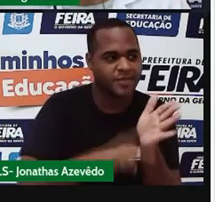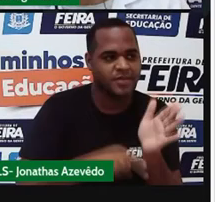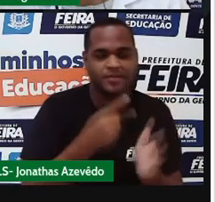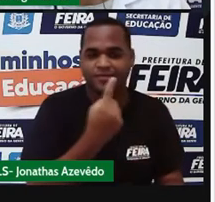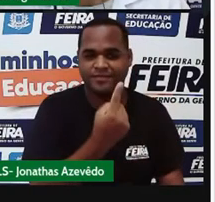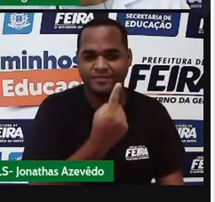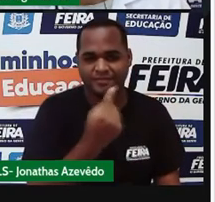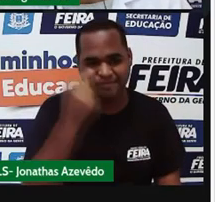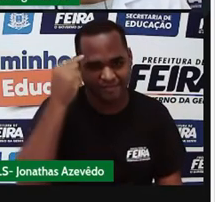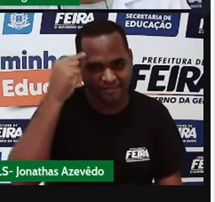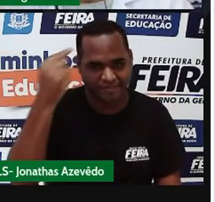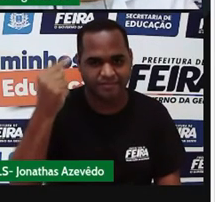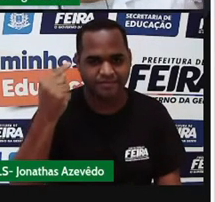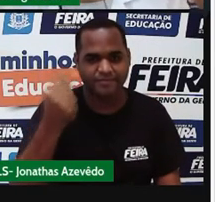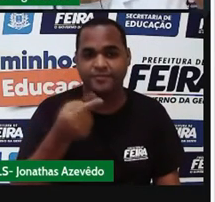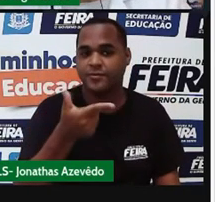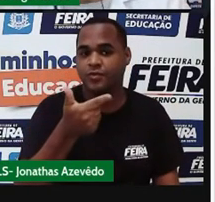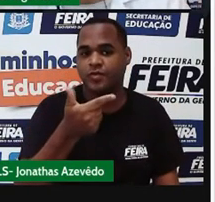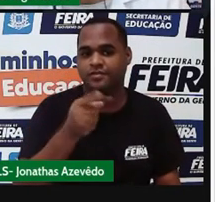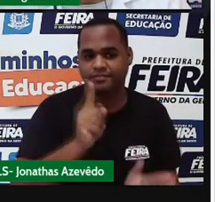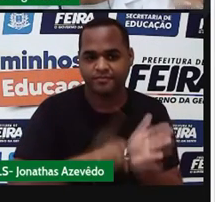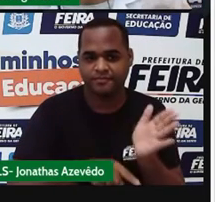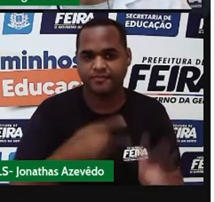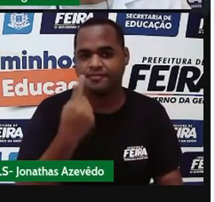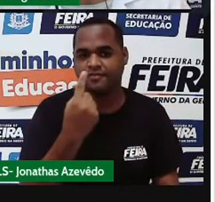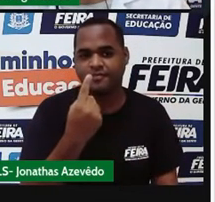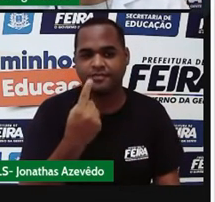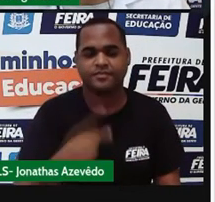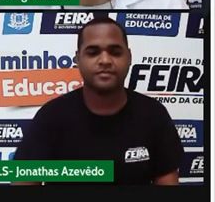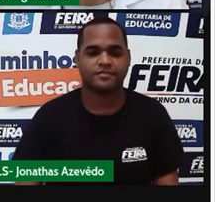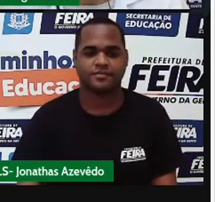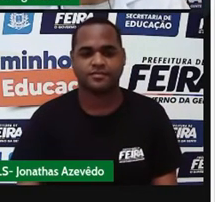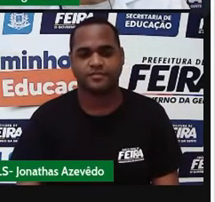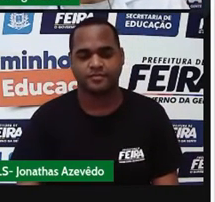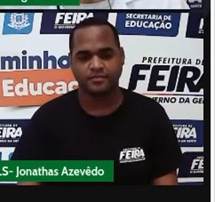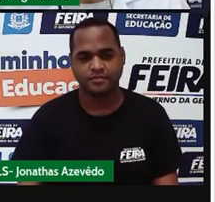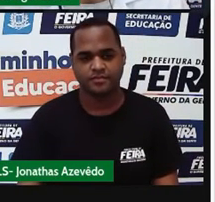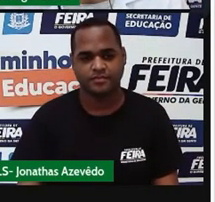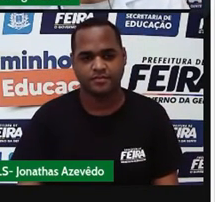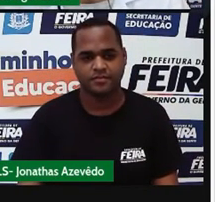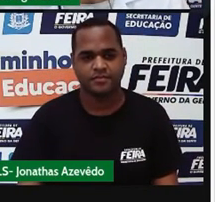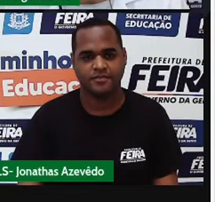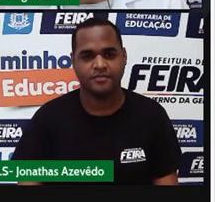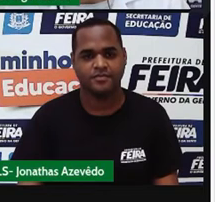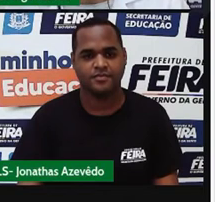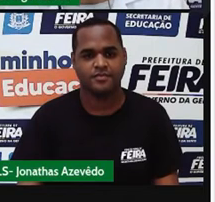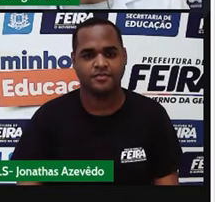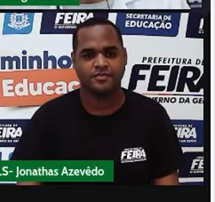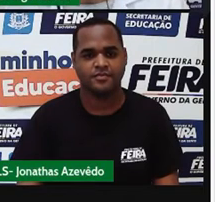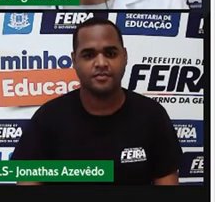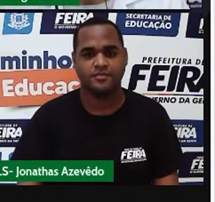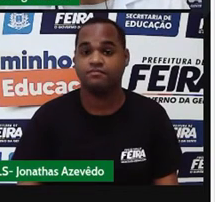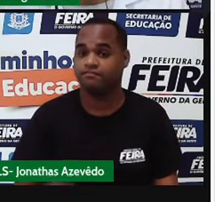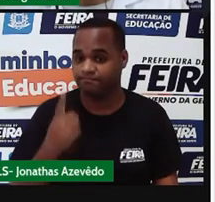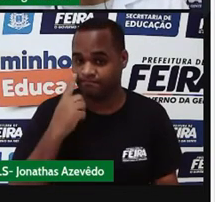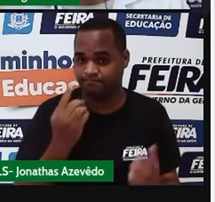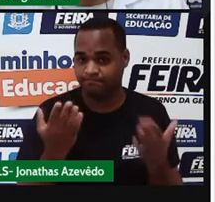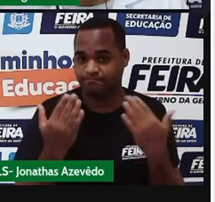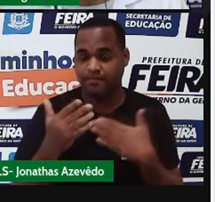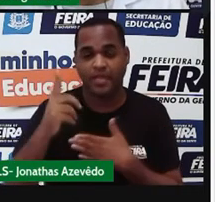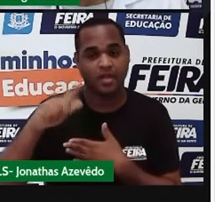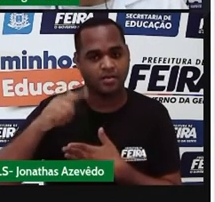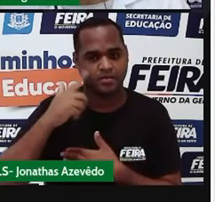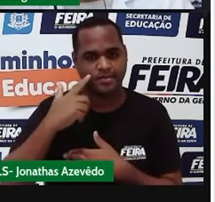aparece na frente da vírgula dá um menos um então vai ficar 12 - um Vem comer eu vou